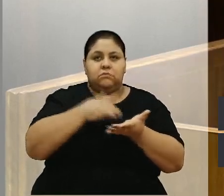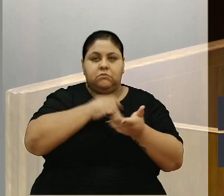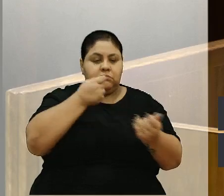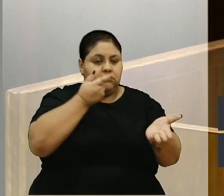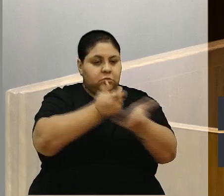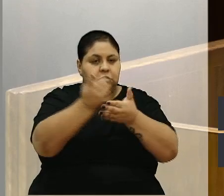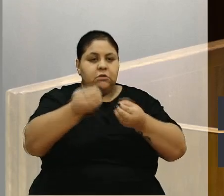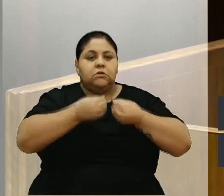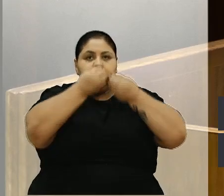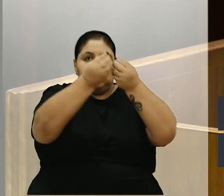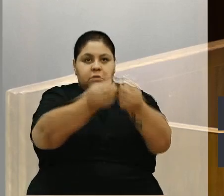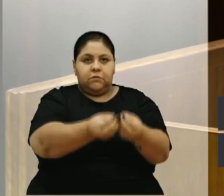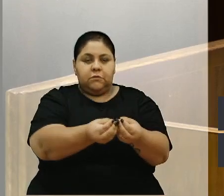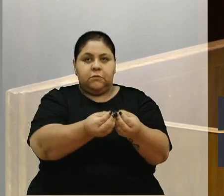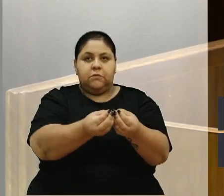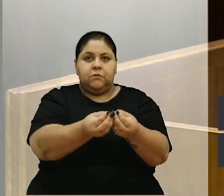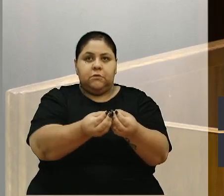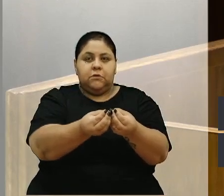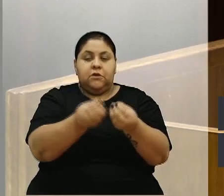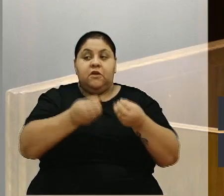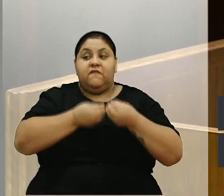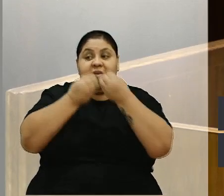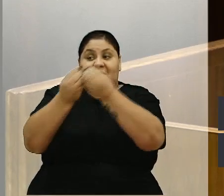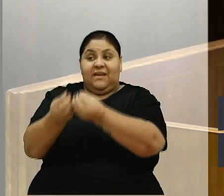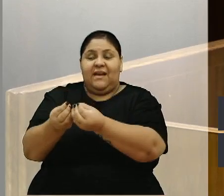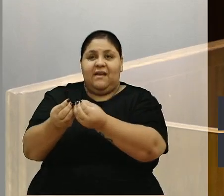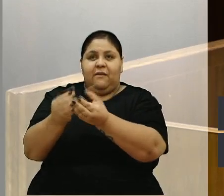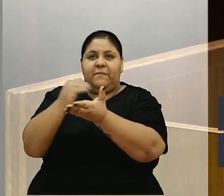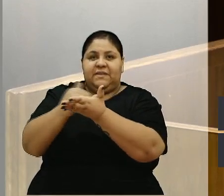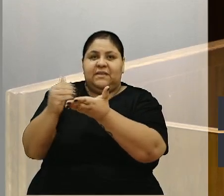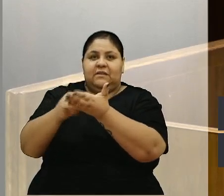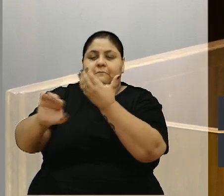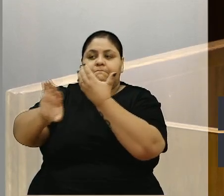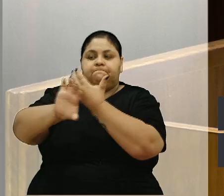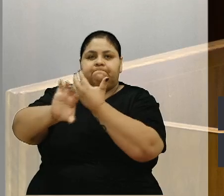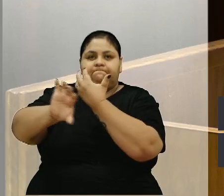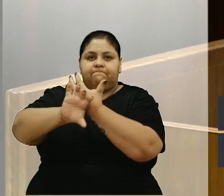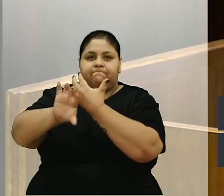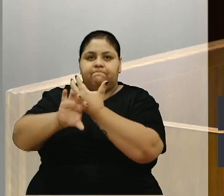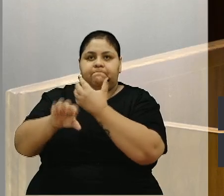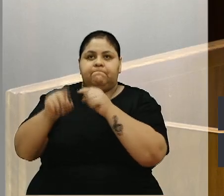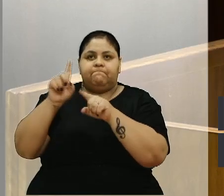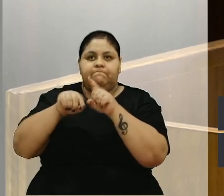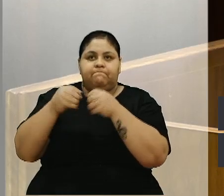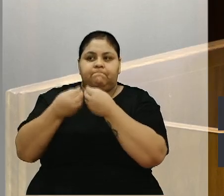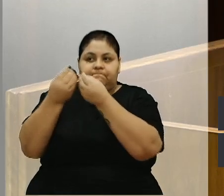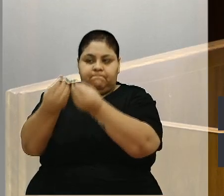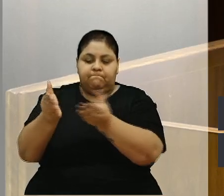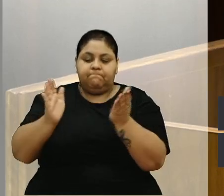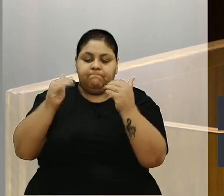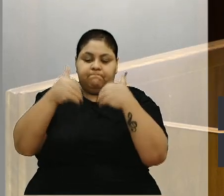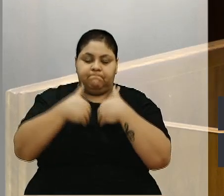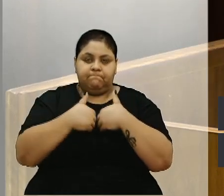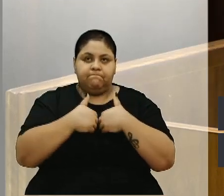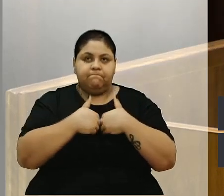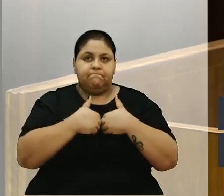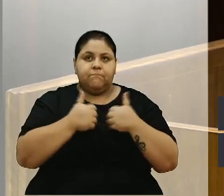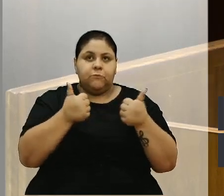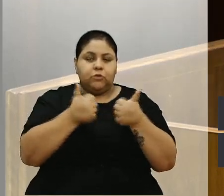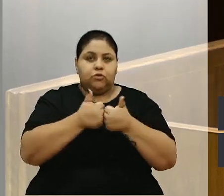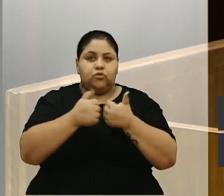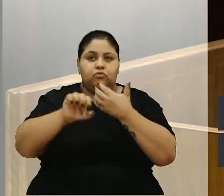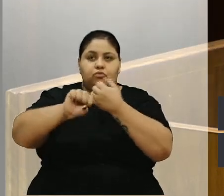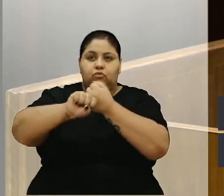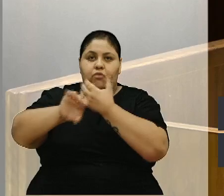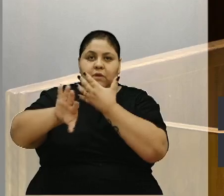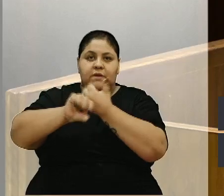entregar para a secretária da SMED, né, que as atividades que são oferecidas, né, aos autistas através da SMED, agora